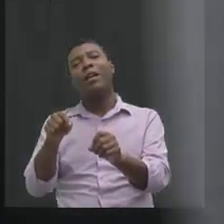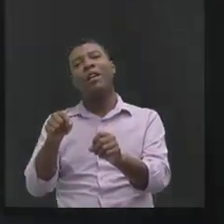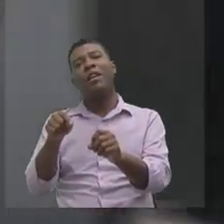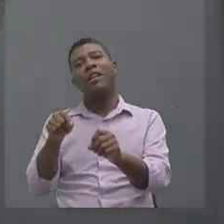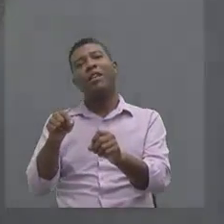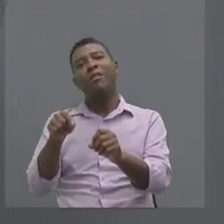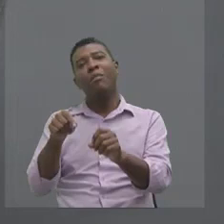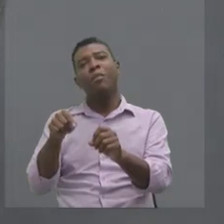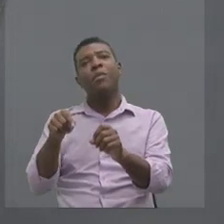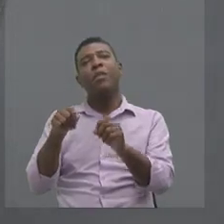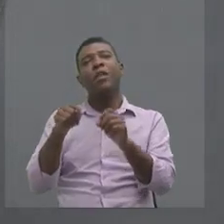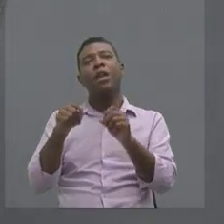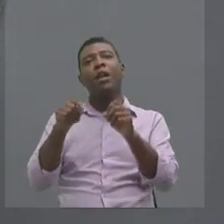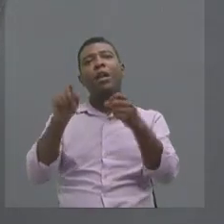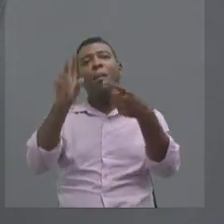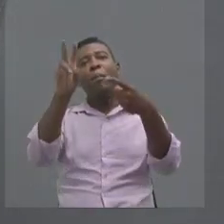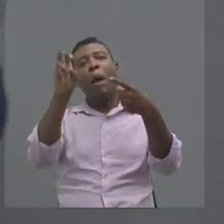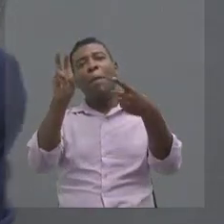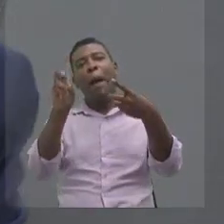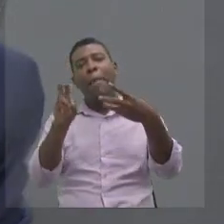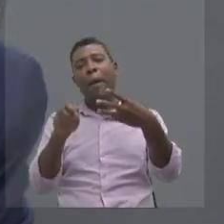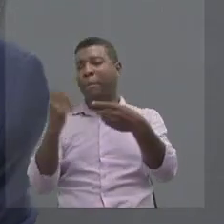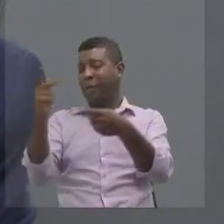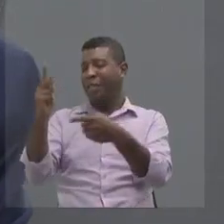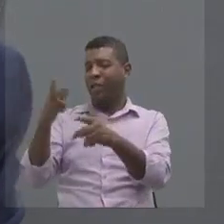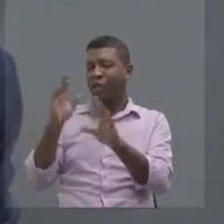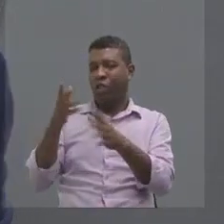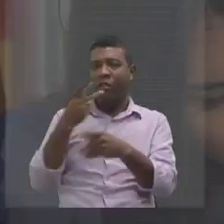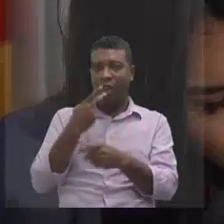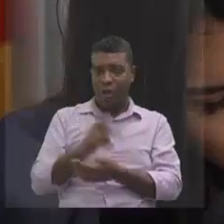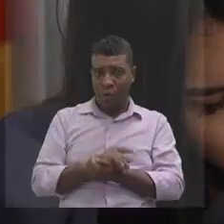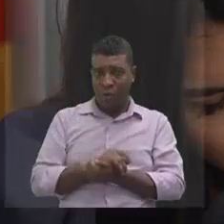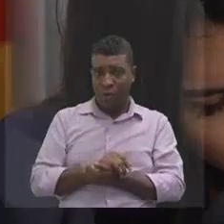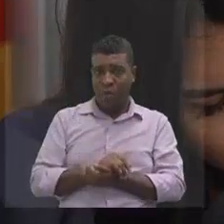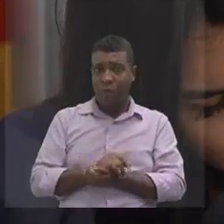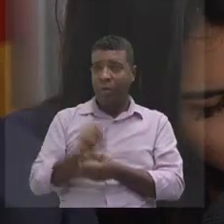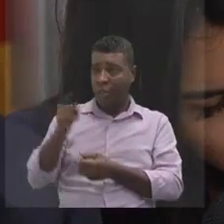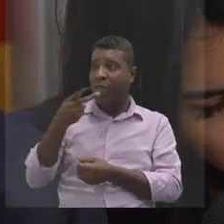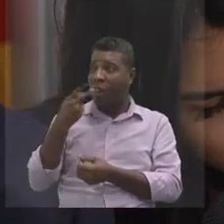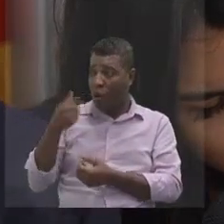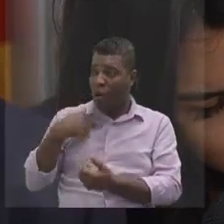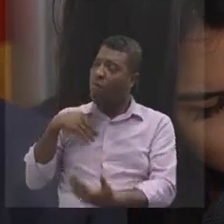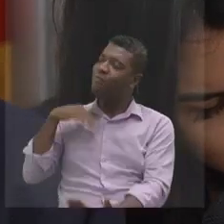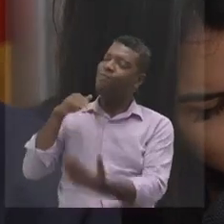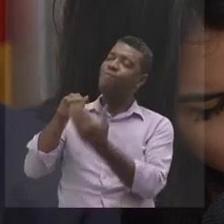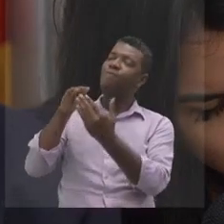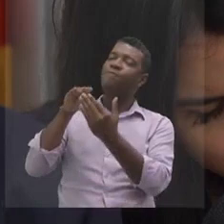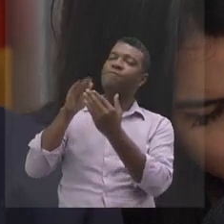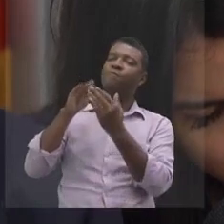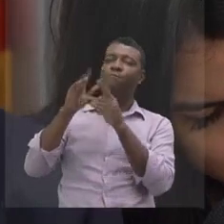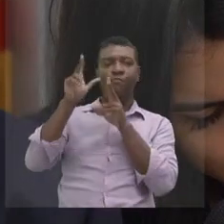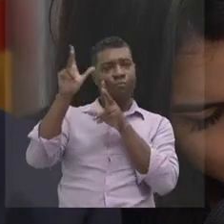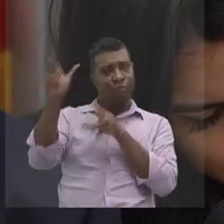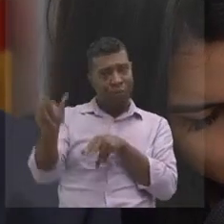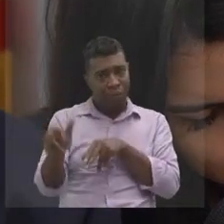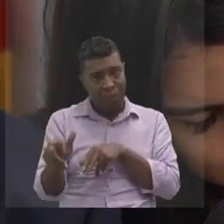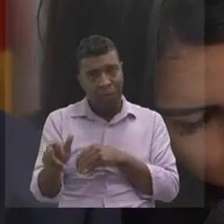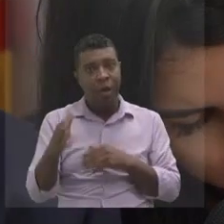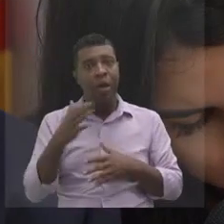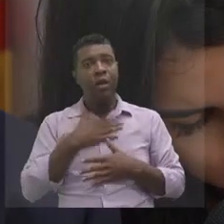aos assuntos que você abordou quer dizer que para mim é uma honra e uma satisfação